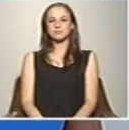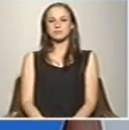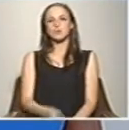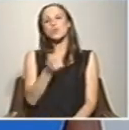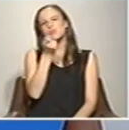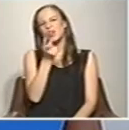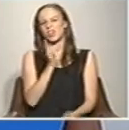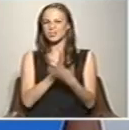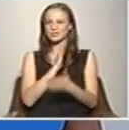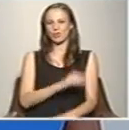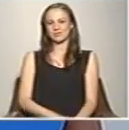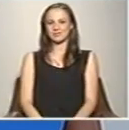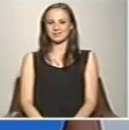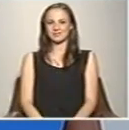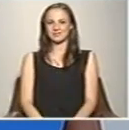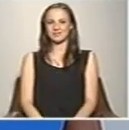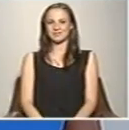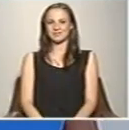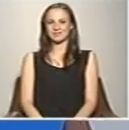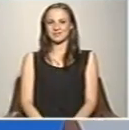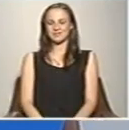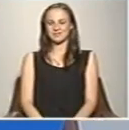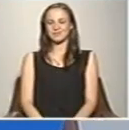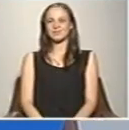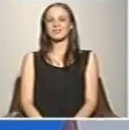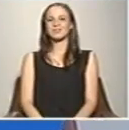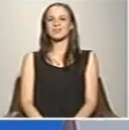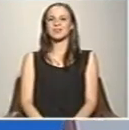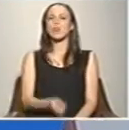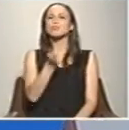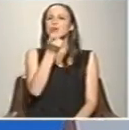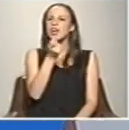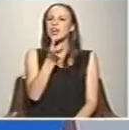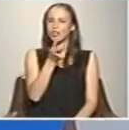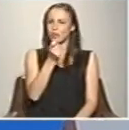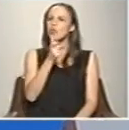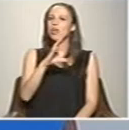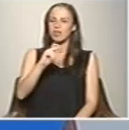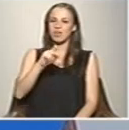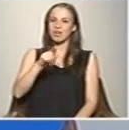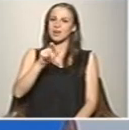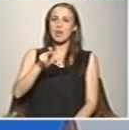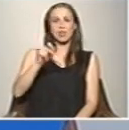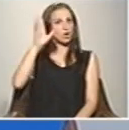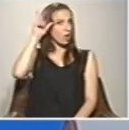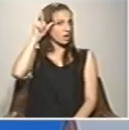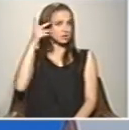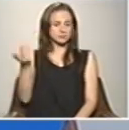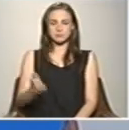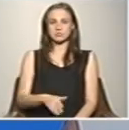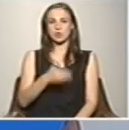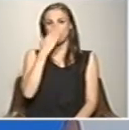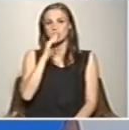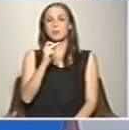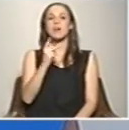só. Não, porque tem muito açúcar e muitas calorias. Pronto. Por um bocadinho de canela. Pode ser no leite, por exemplo, um copo de leite. Eu ponho na aveia, por